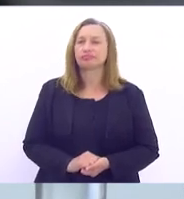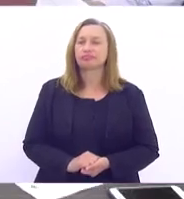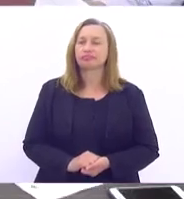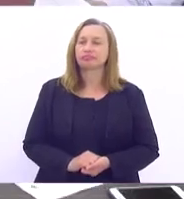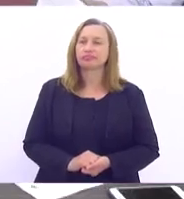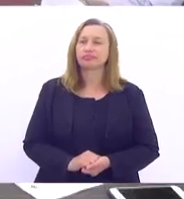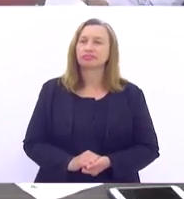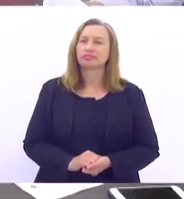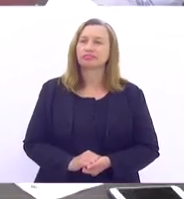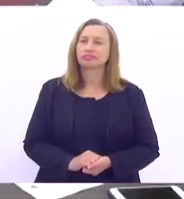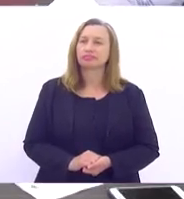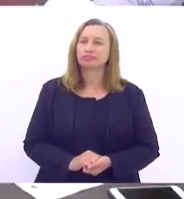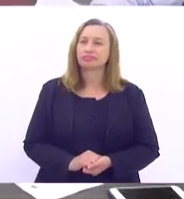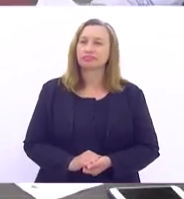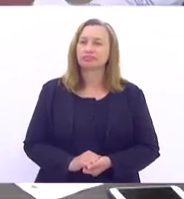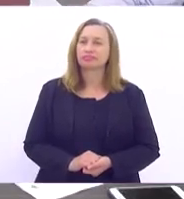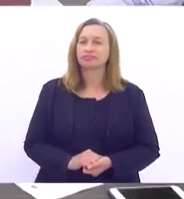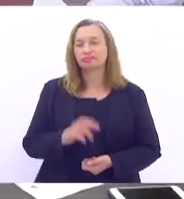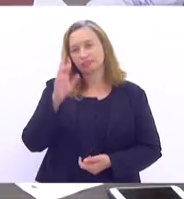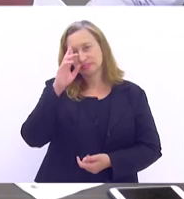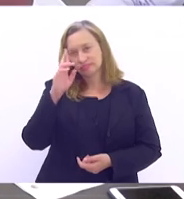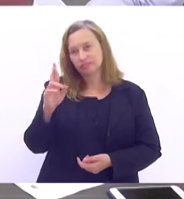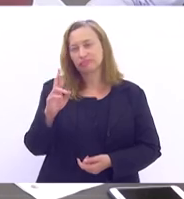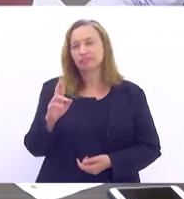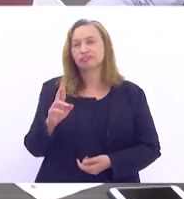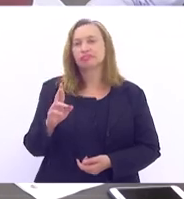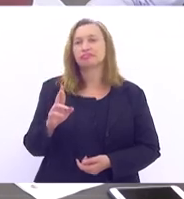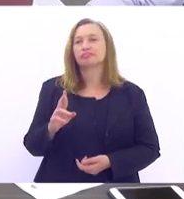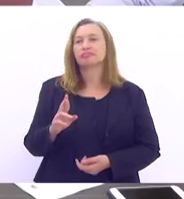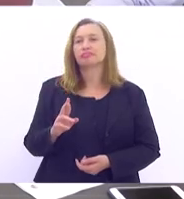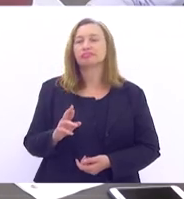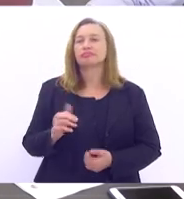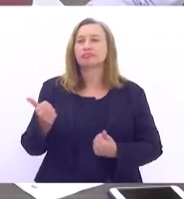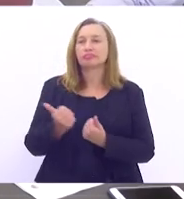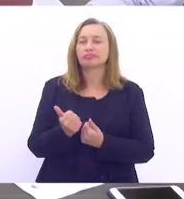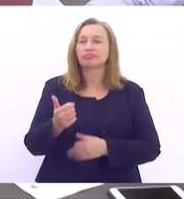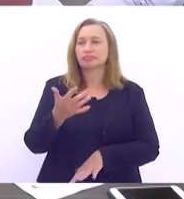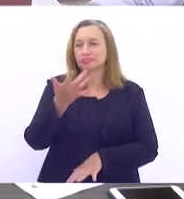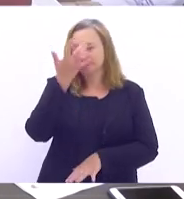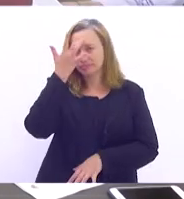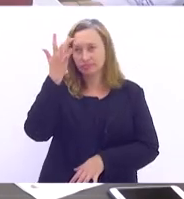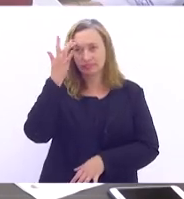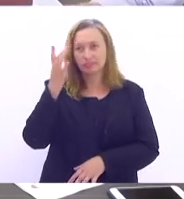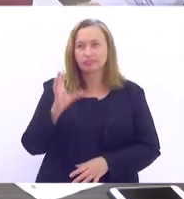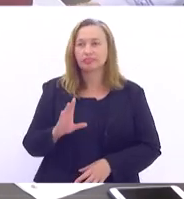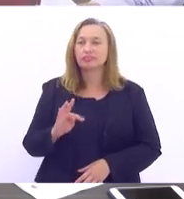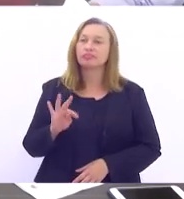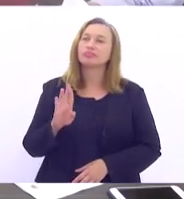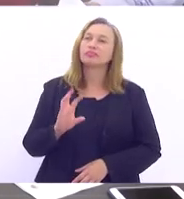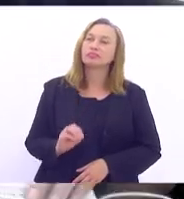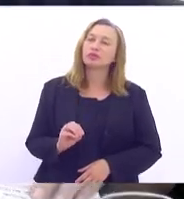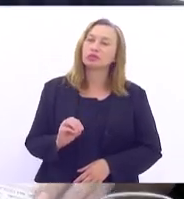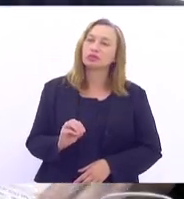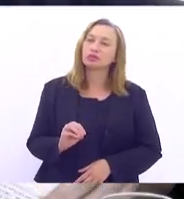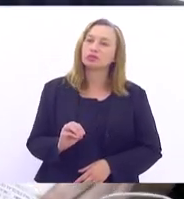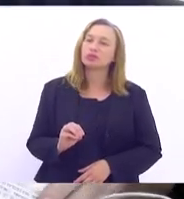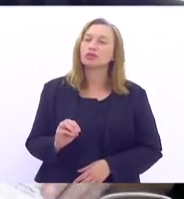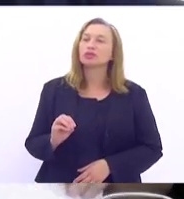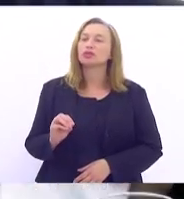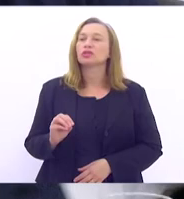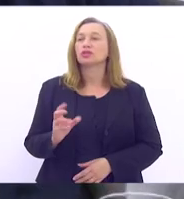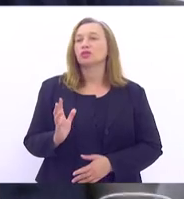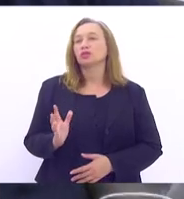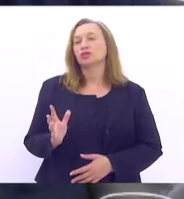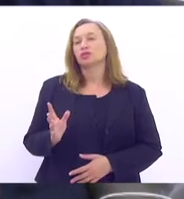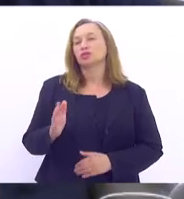também comprometido com a saúde mental, vai ter um prazer. É um bloco que é construído por profissionais e usuários da saúde